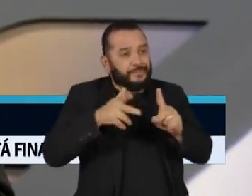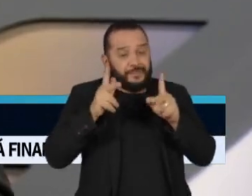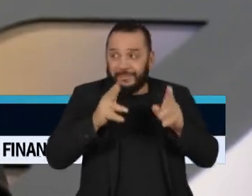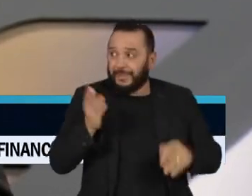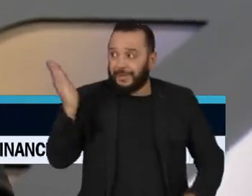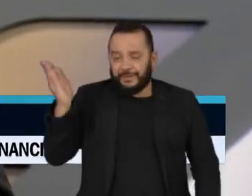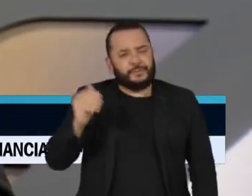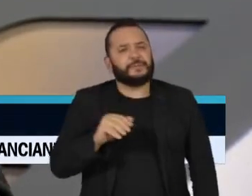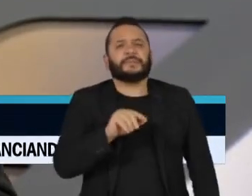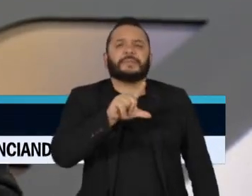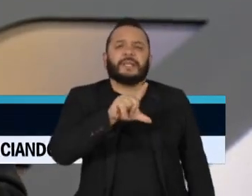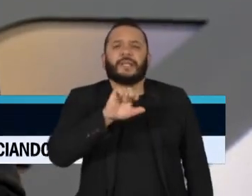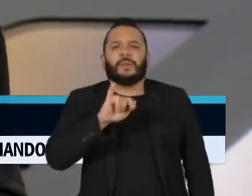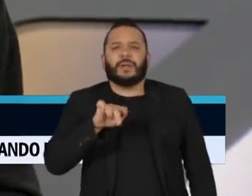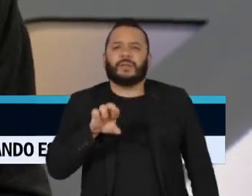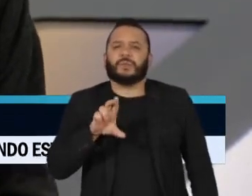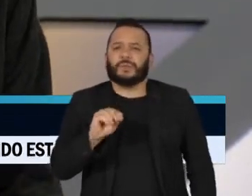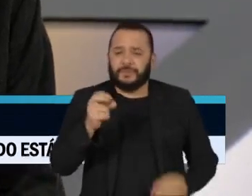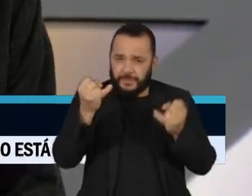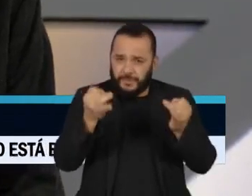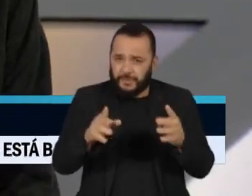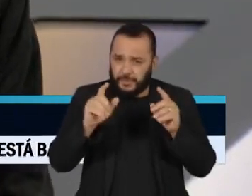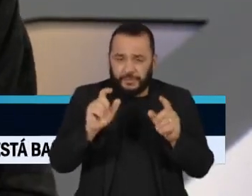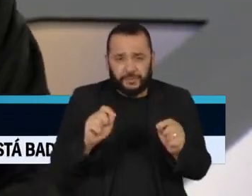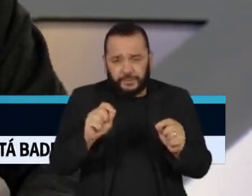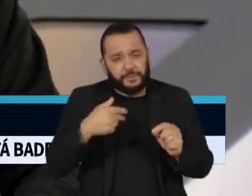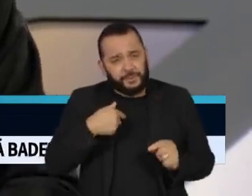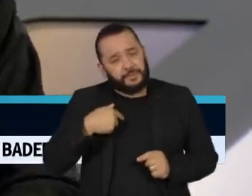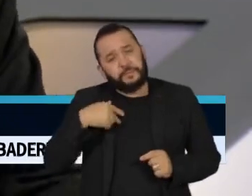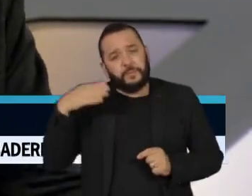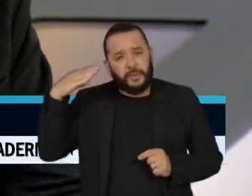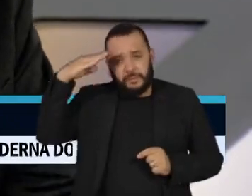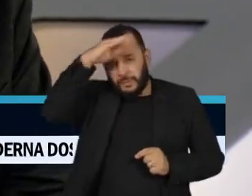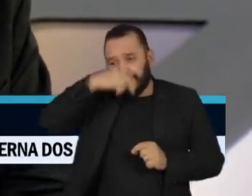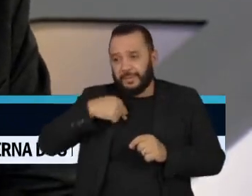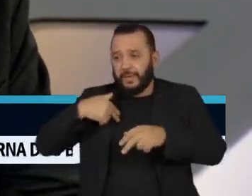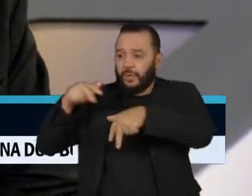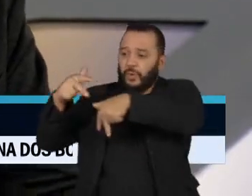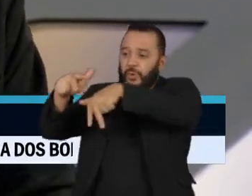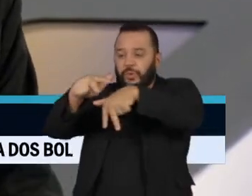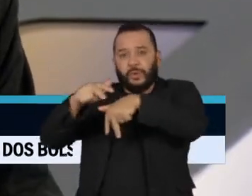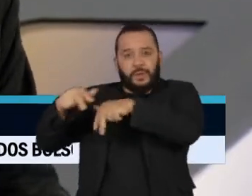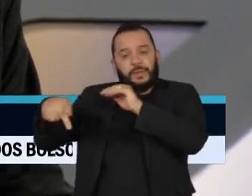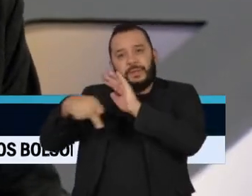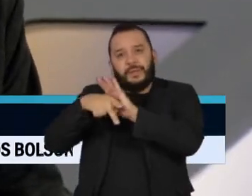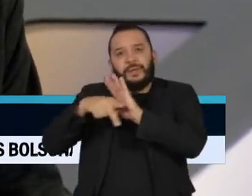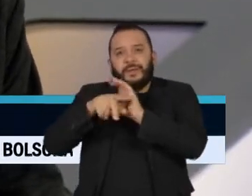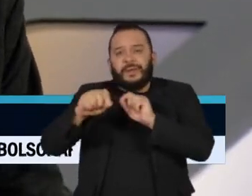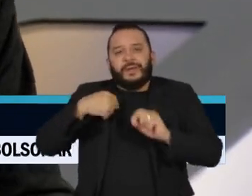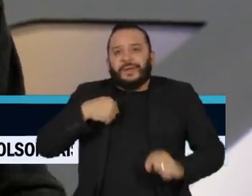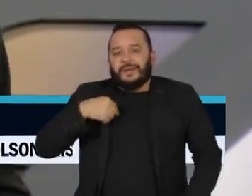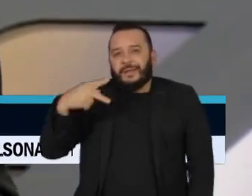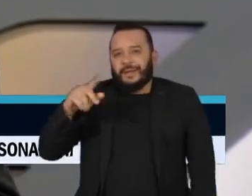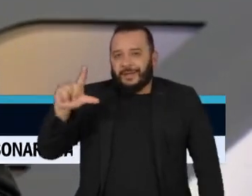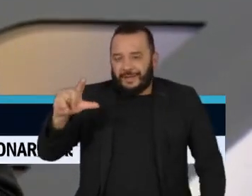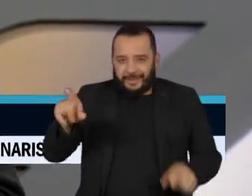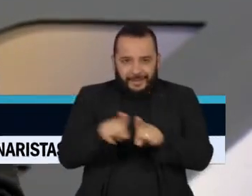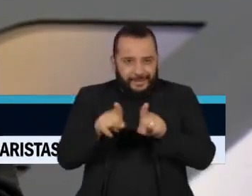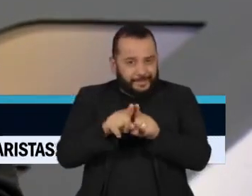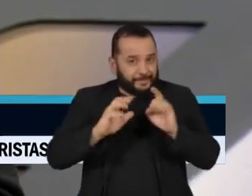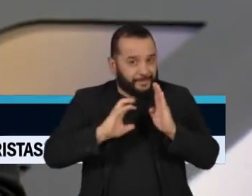Leonardo sublinhou aqui o bolsonaro ele já perdeu o monopólio do pl e já perdeu muito tempo monopólio do centrão que ele nunca chegou a ter